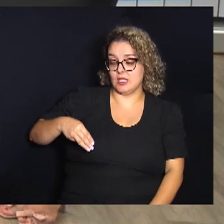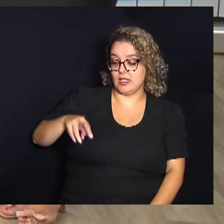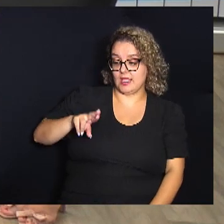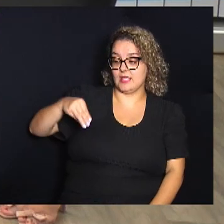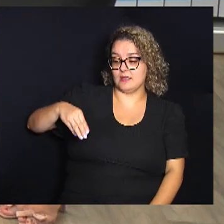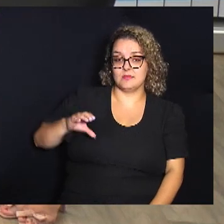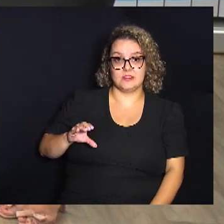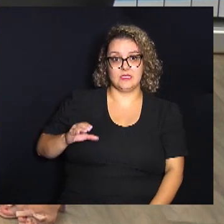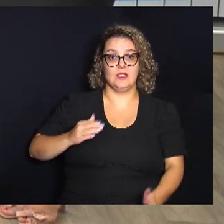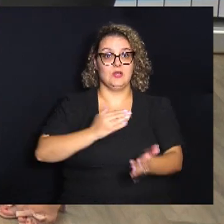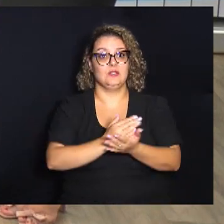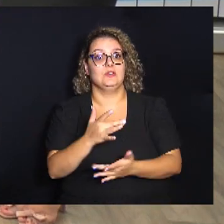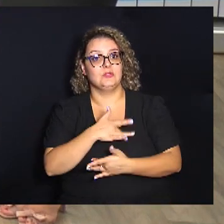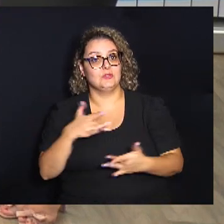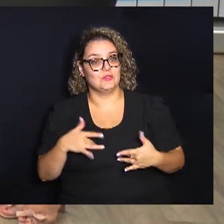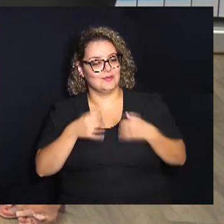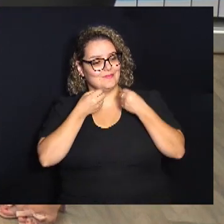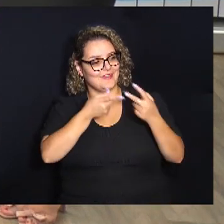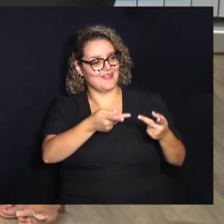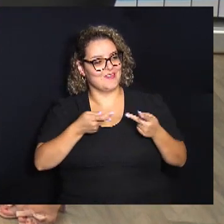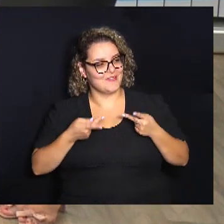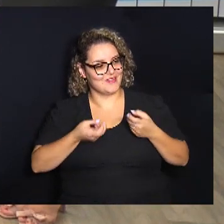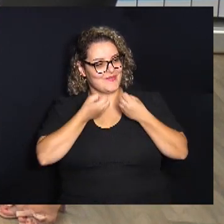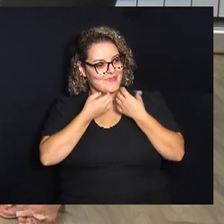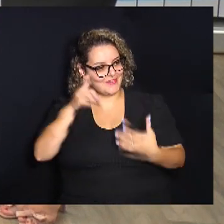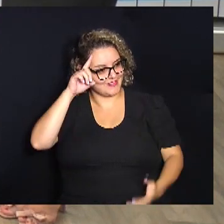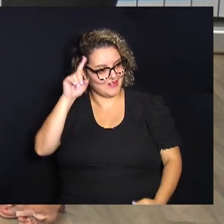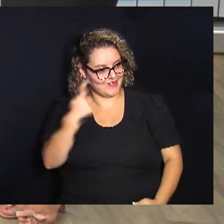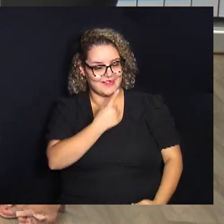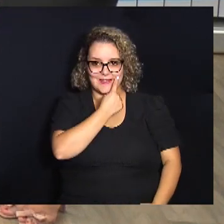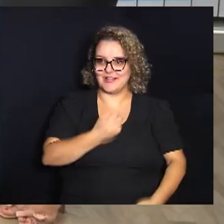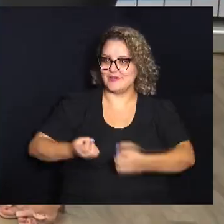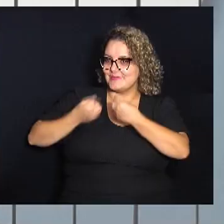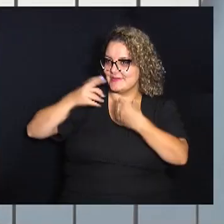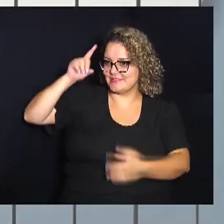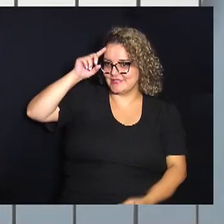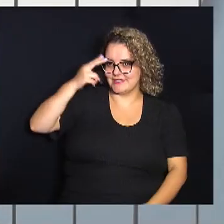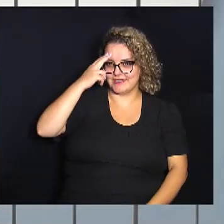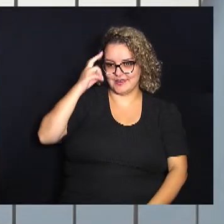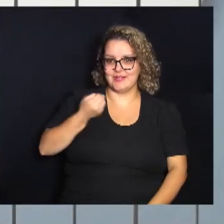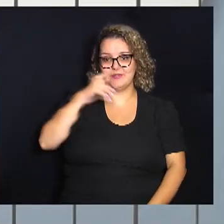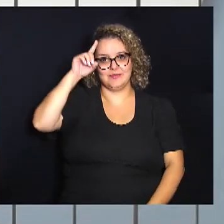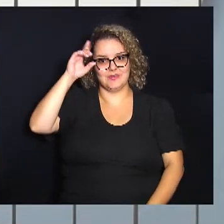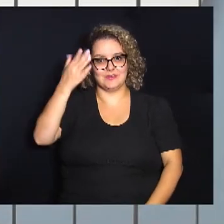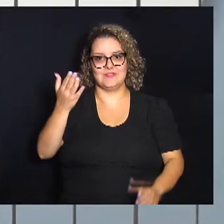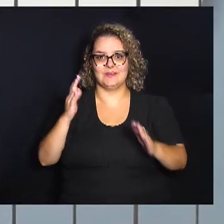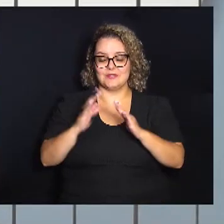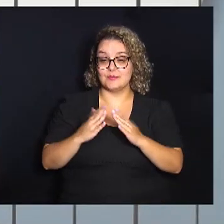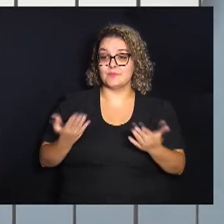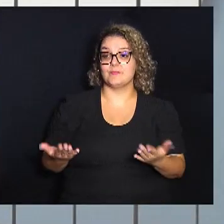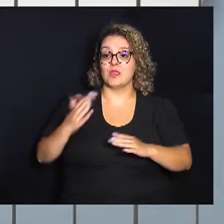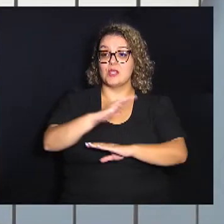a gente começa com saúde. Seja bem-vinda e bom dia, Mirna. Bom dia, Gabriel. Bom dia a você de casa. E no